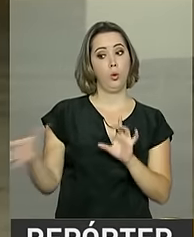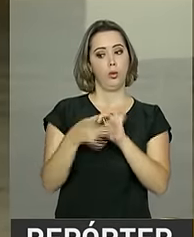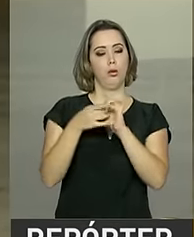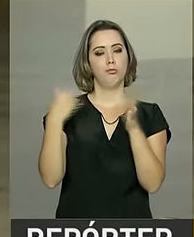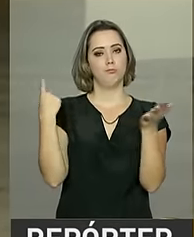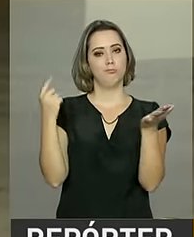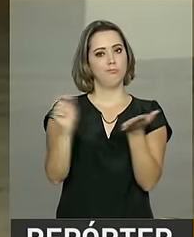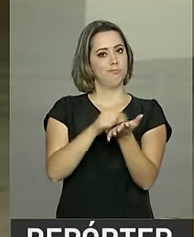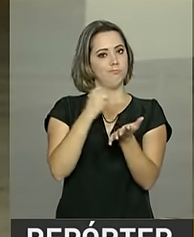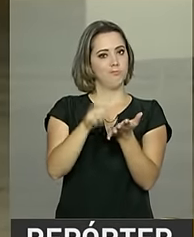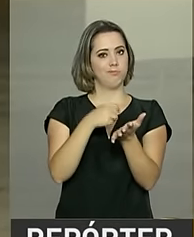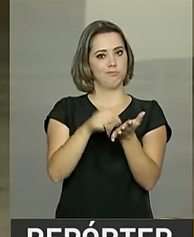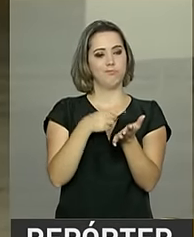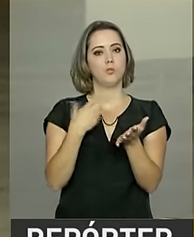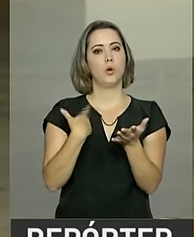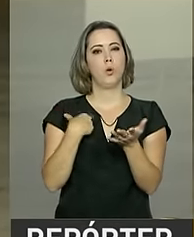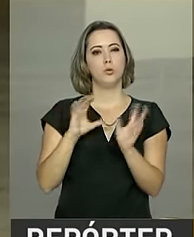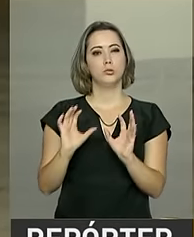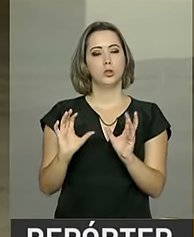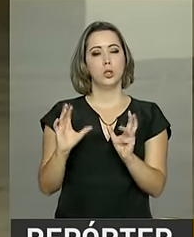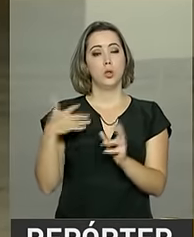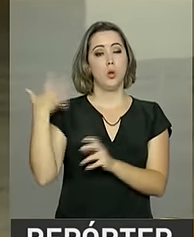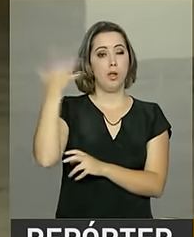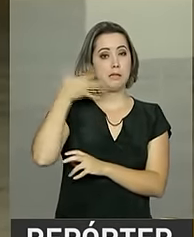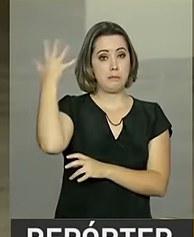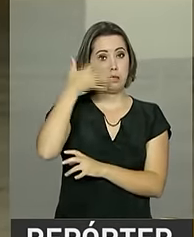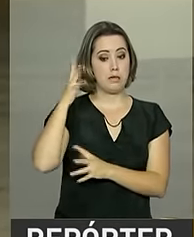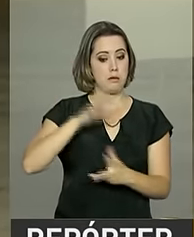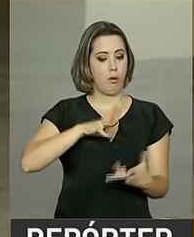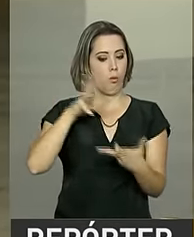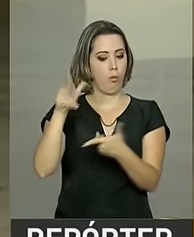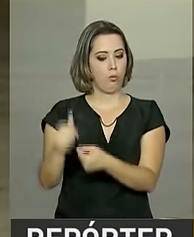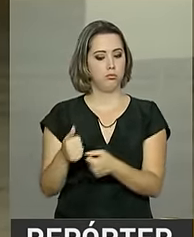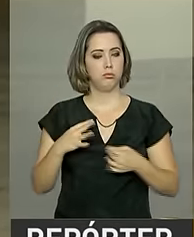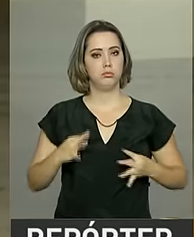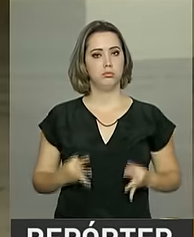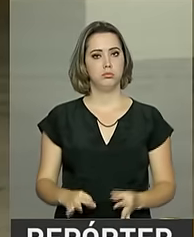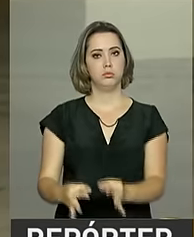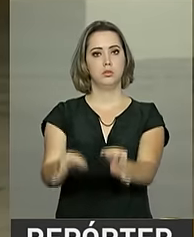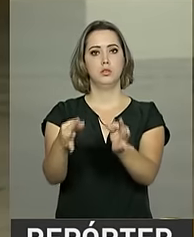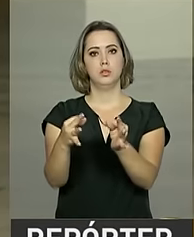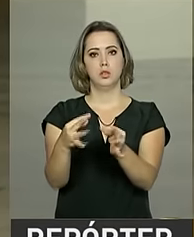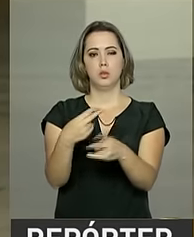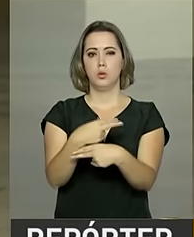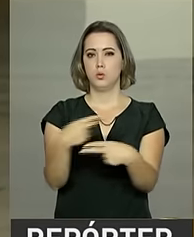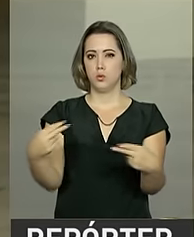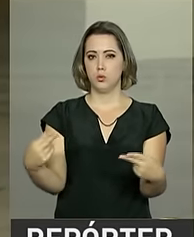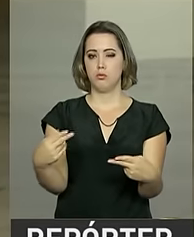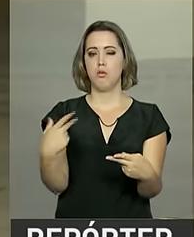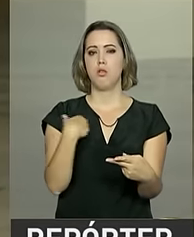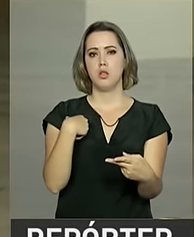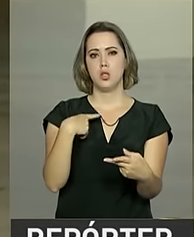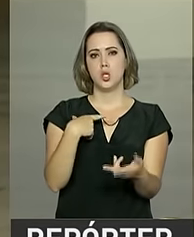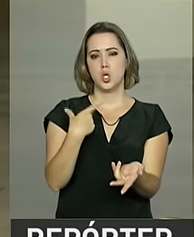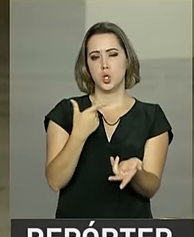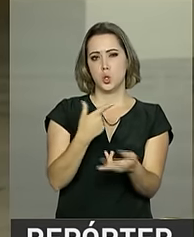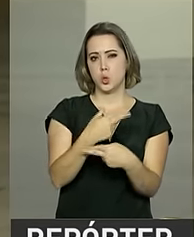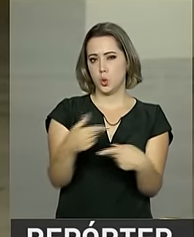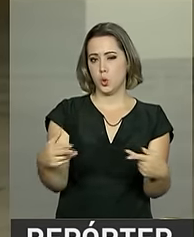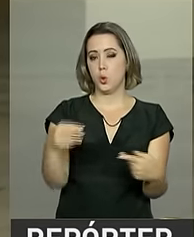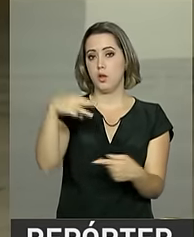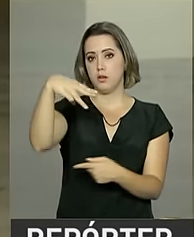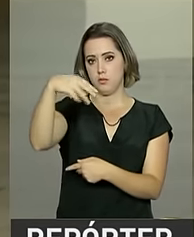firmada num Congresso Mundial de Tecnologia dos aparelhos móveis nesta terça-feira em